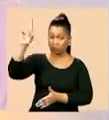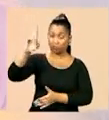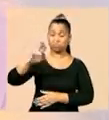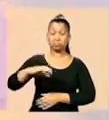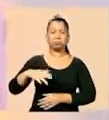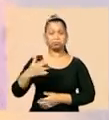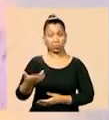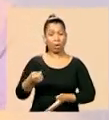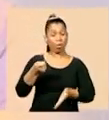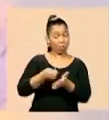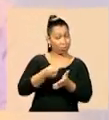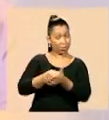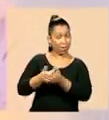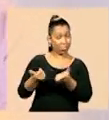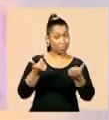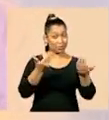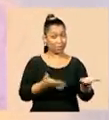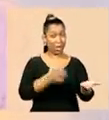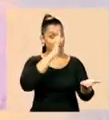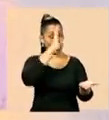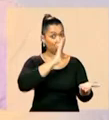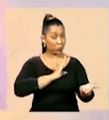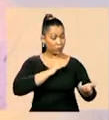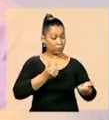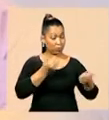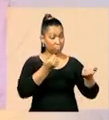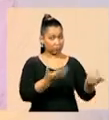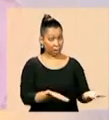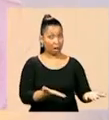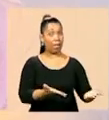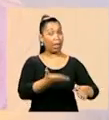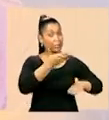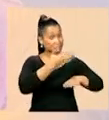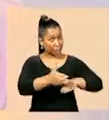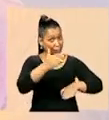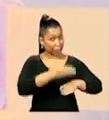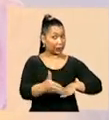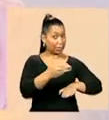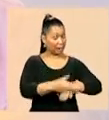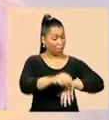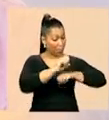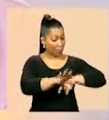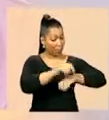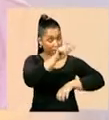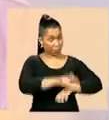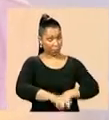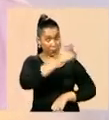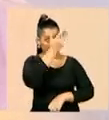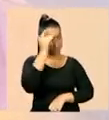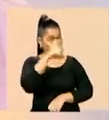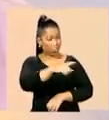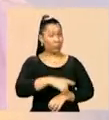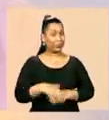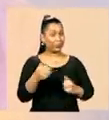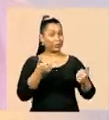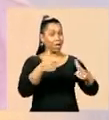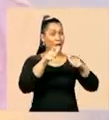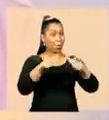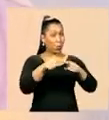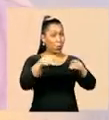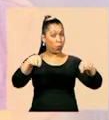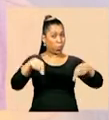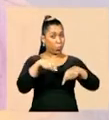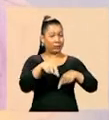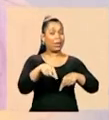Que o empregador é obrigado a fornecer gratuitamente, treinar o trabalhador, disponibilizar